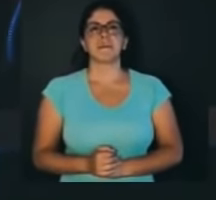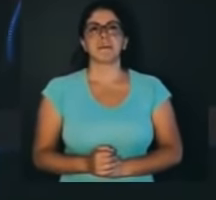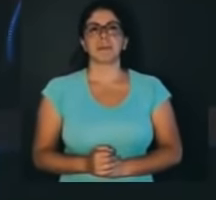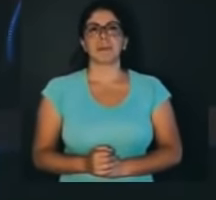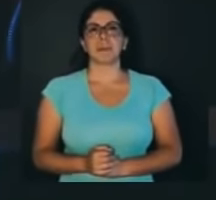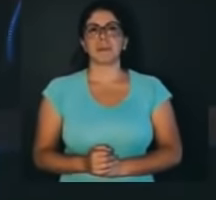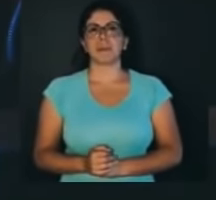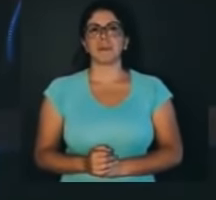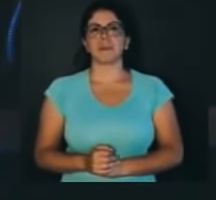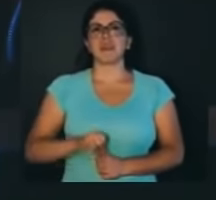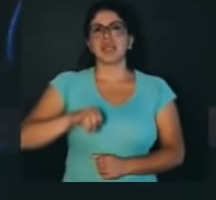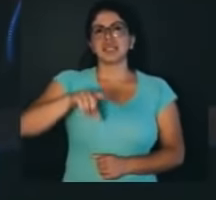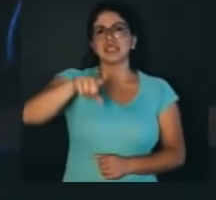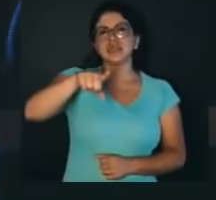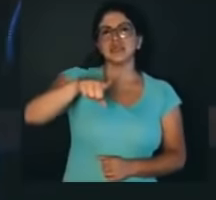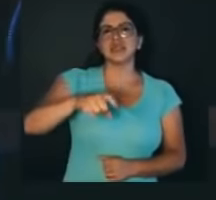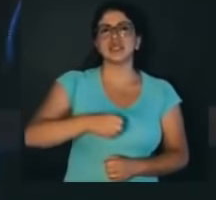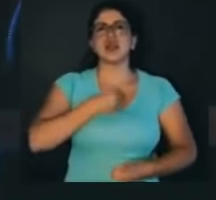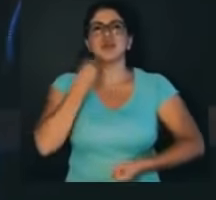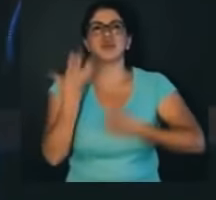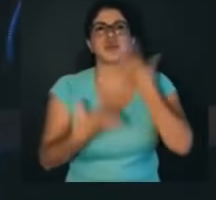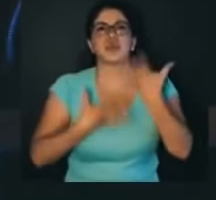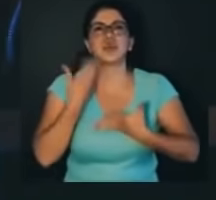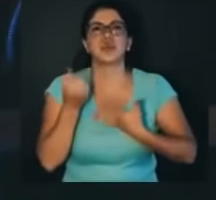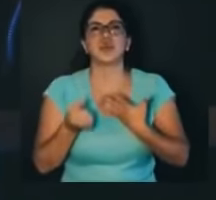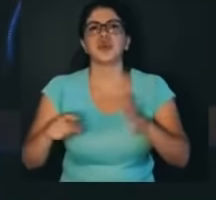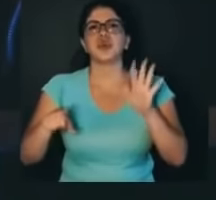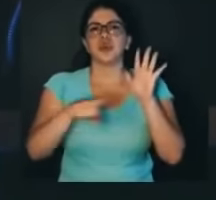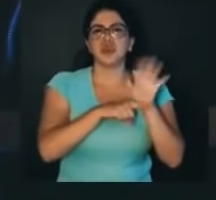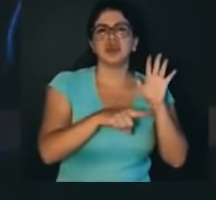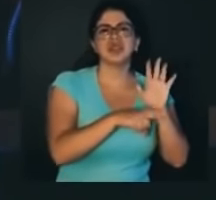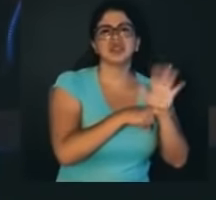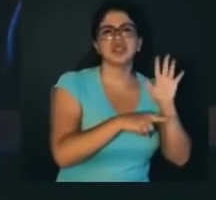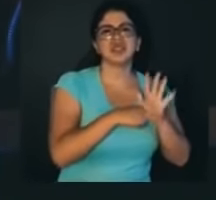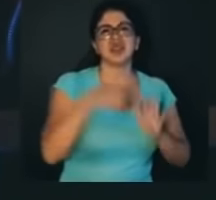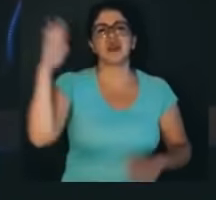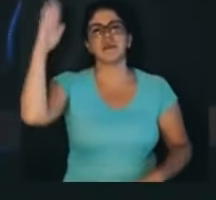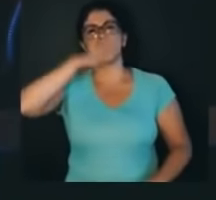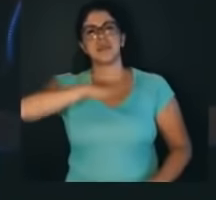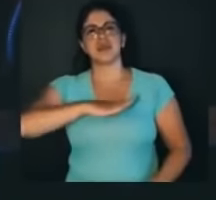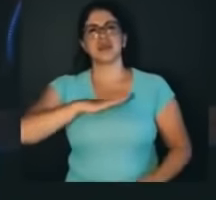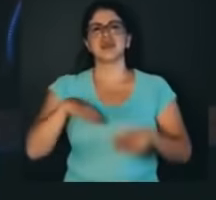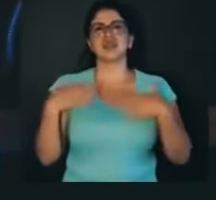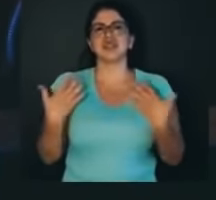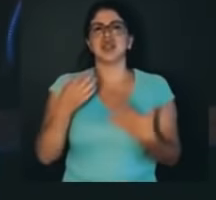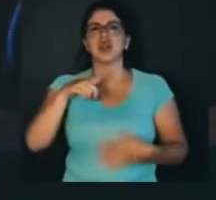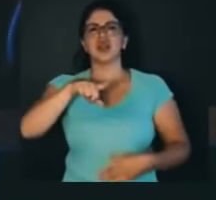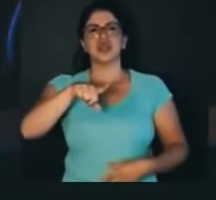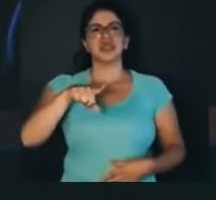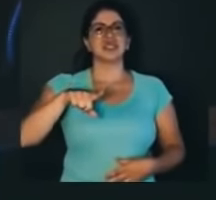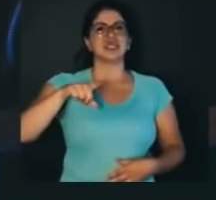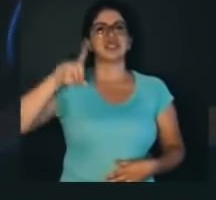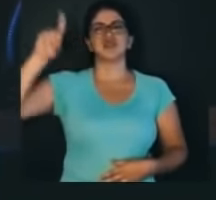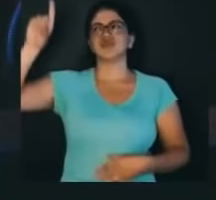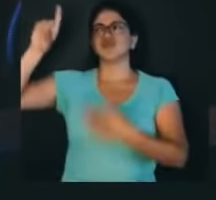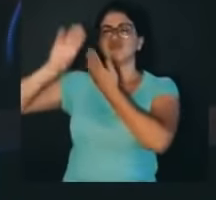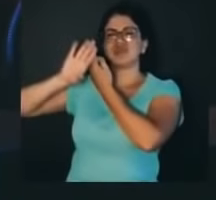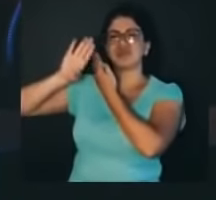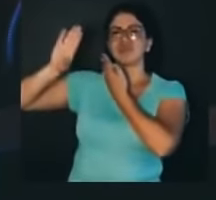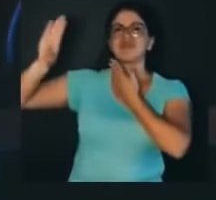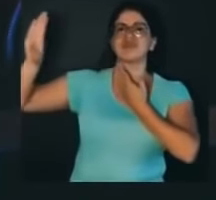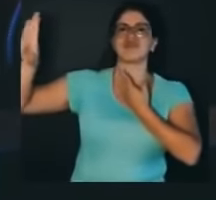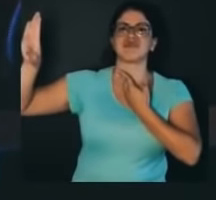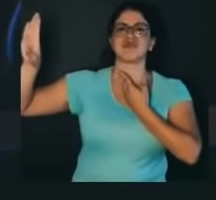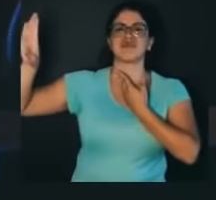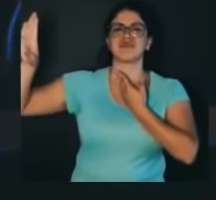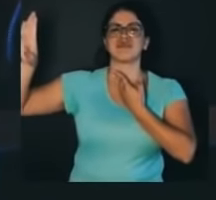Senhor. E é isso que está destruindo o teu casamento. É isso que está destruindo o relacionamento com os